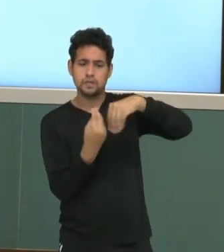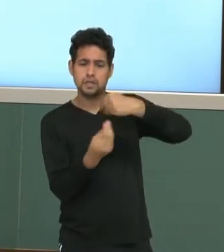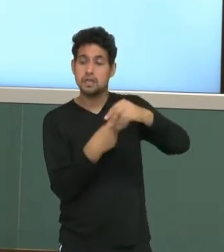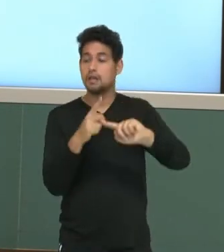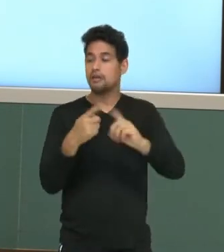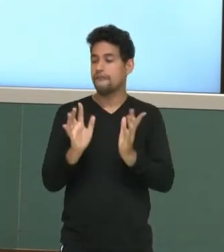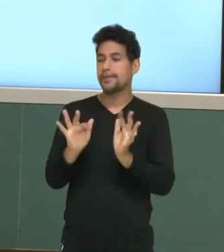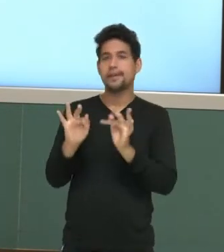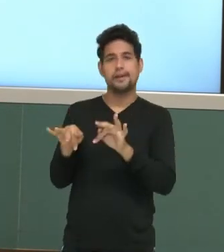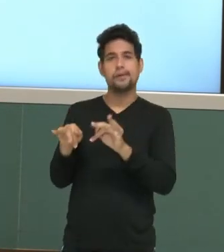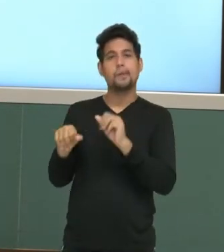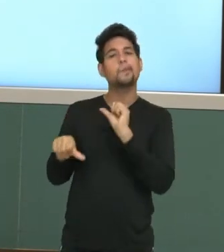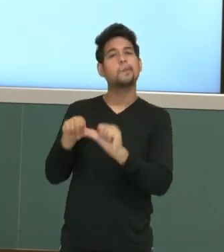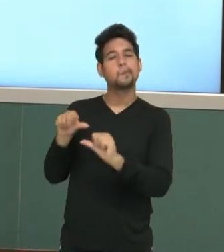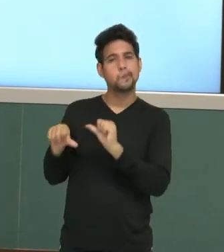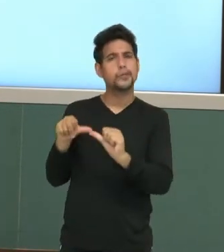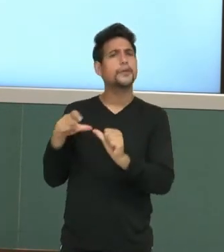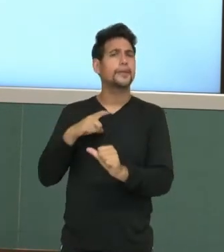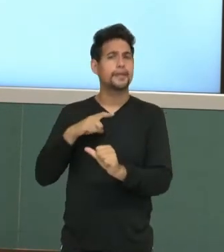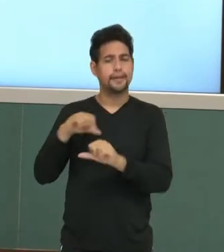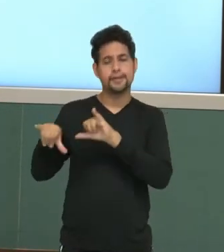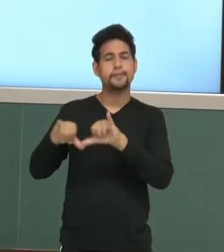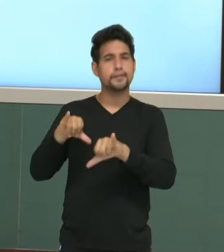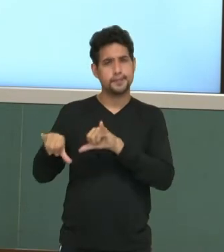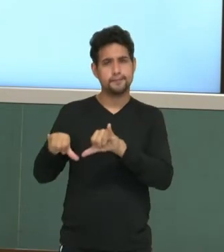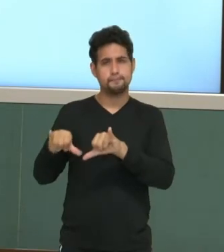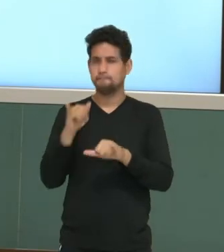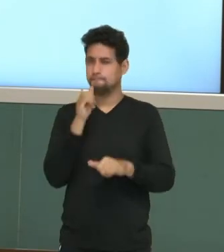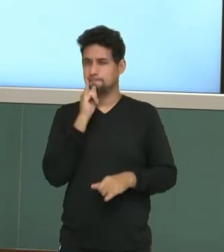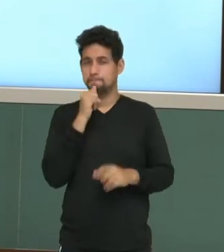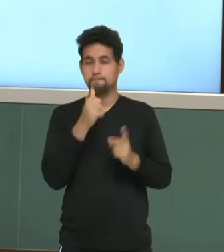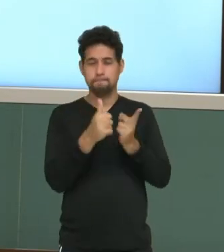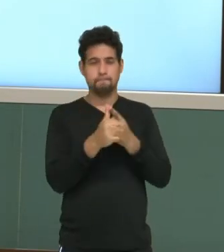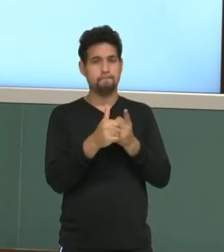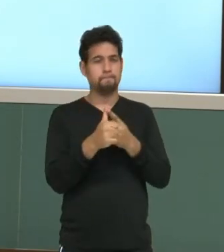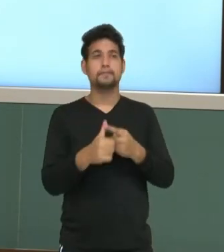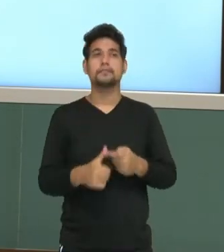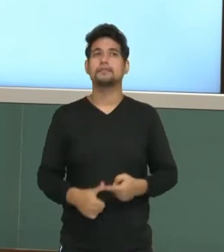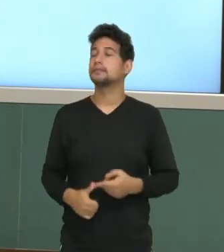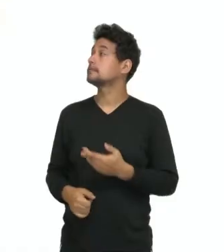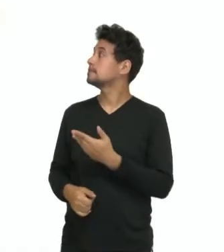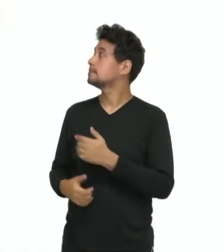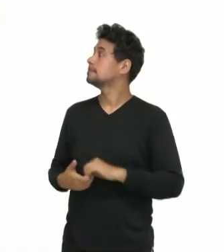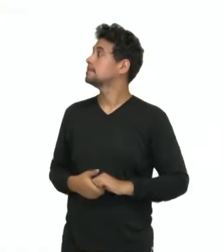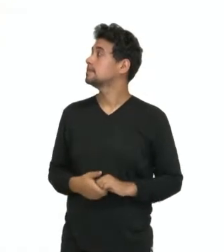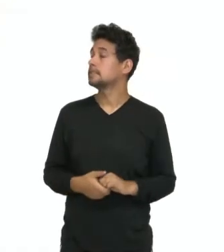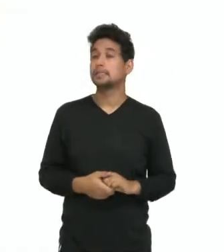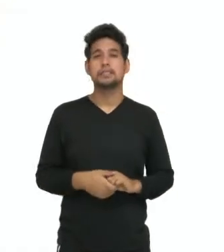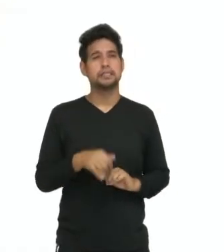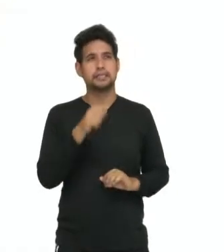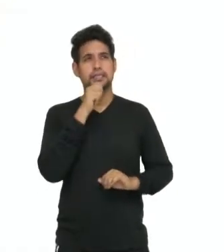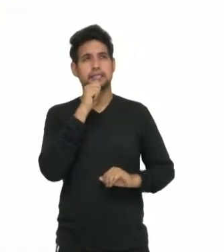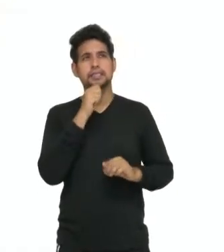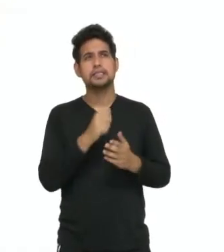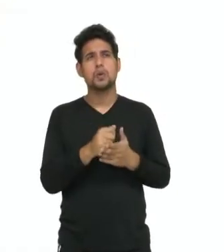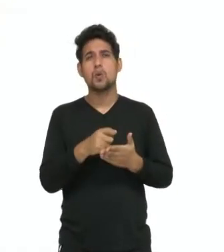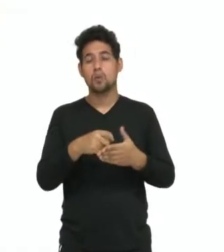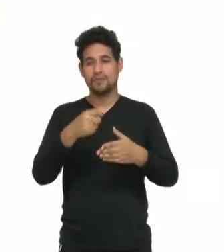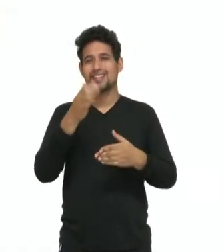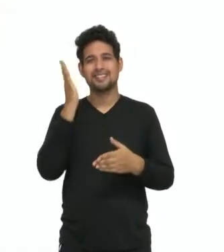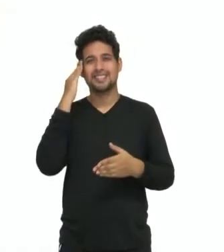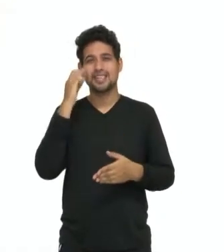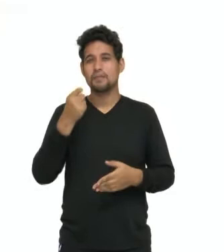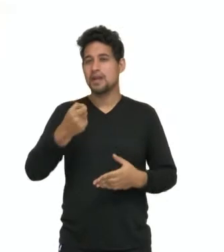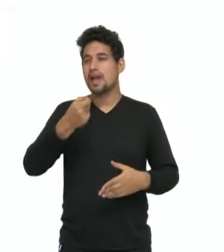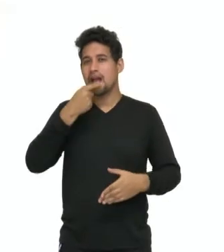processo, muda a sua constituição química. Vamos para o primeiro exemplo? Letra A. um comprimido efervescente